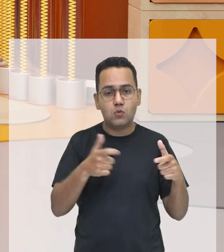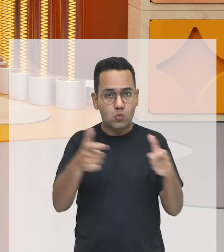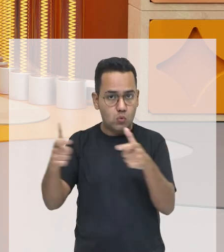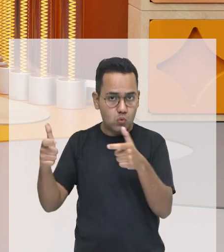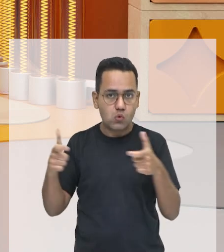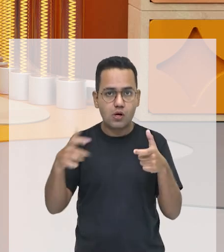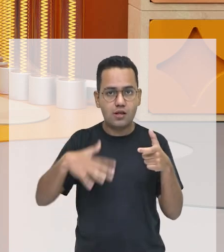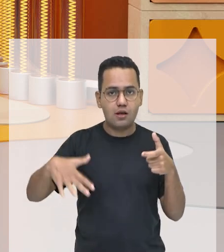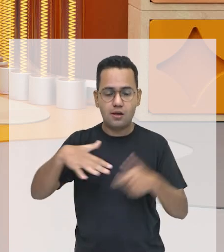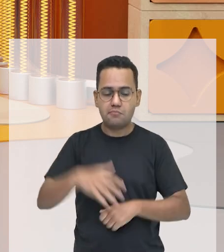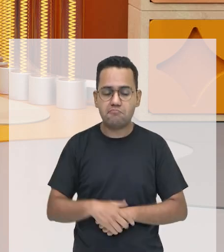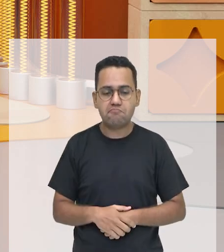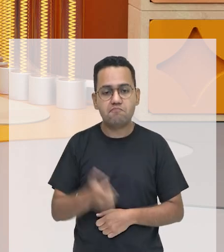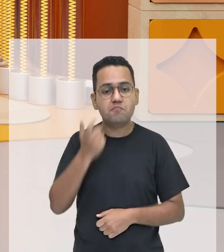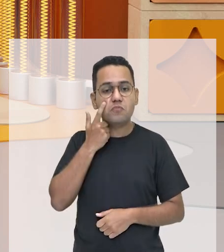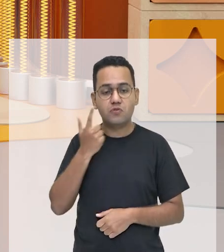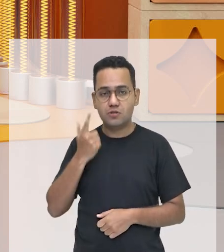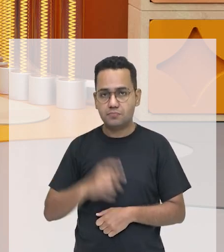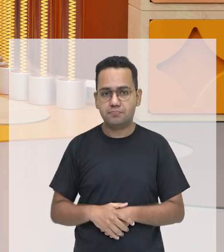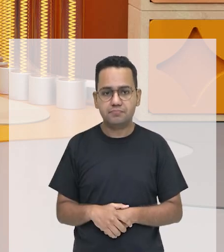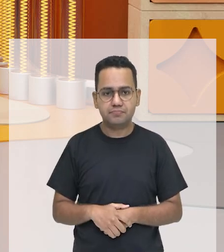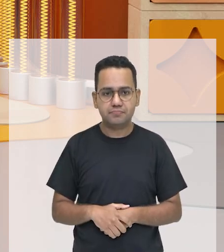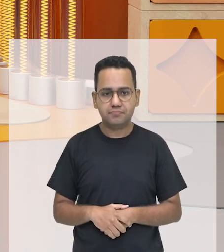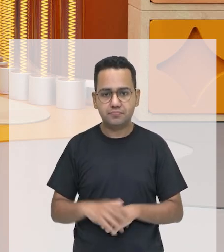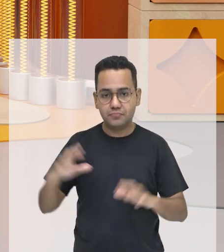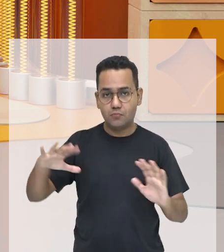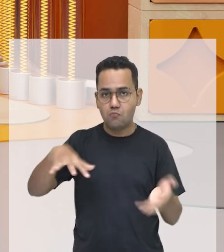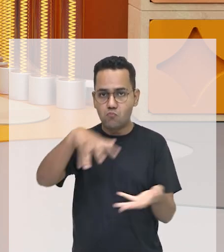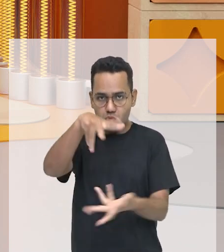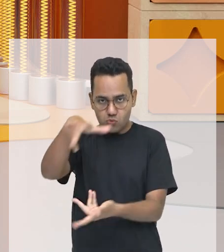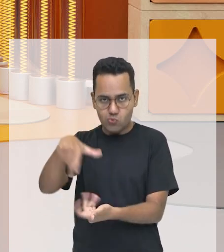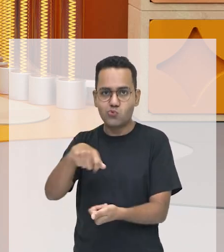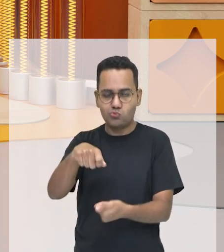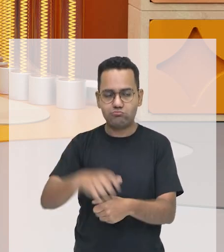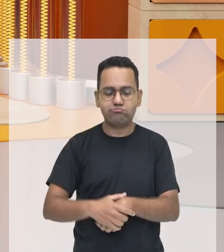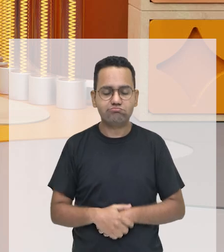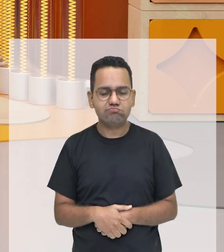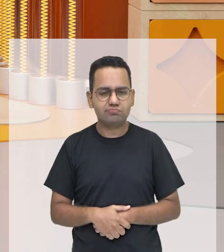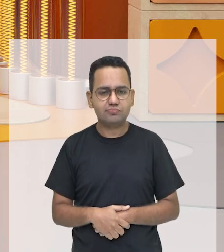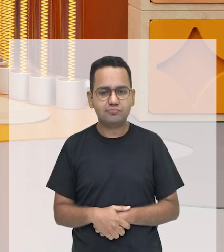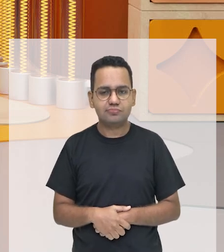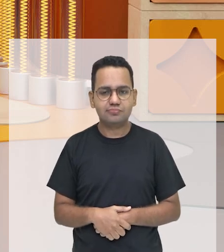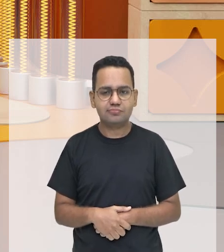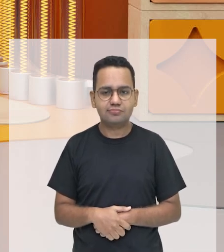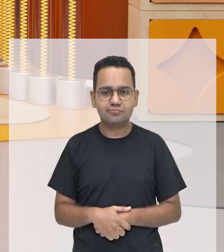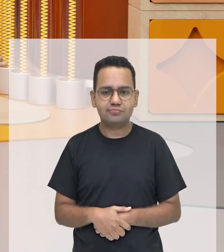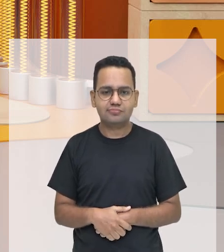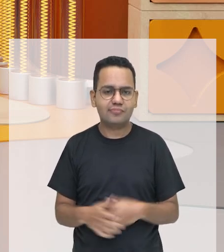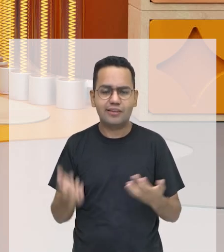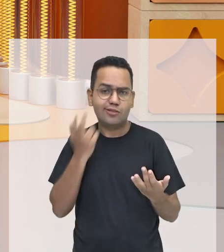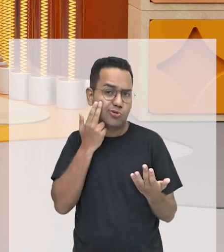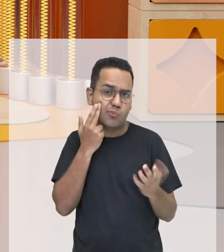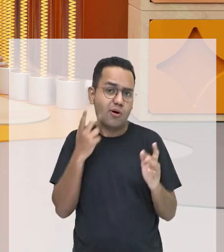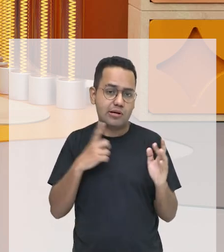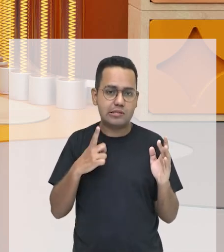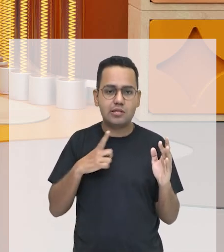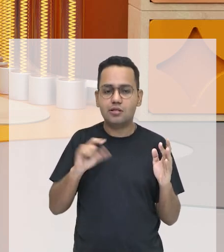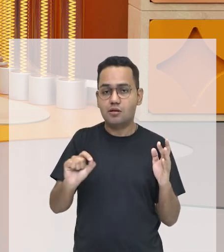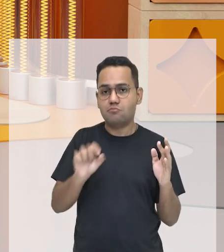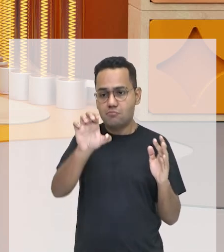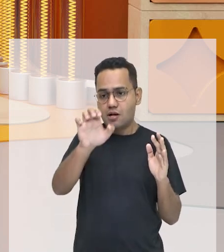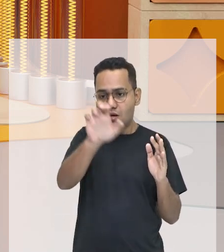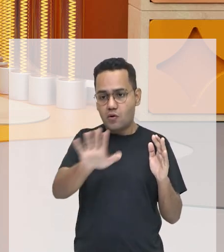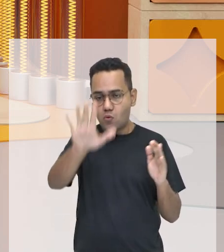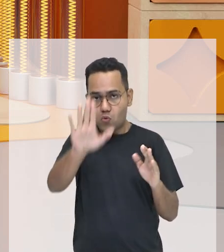Vamos iniciar aqui dando uma olhada no planisfério, no nosso planisfério tradicional, né? Aquele da Europa, no centro ali, no meridiano